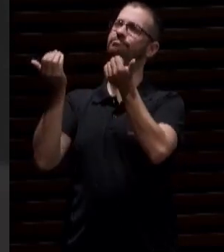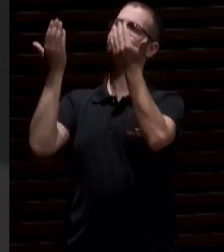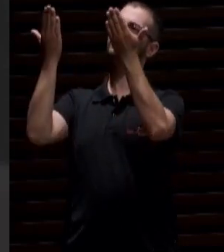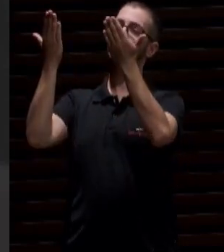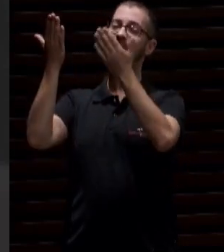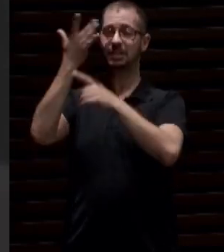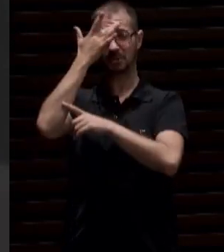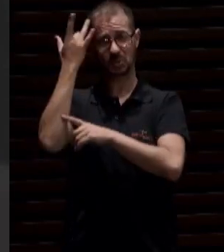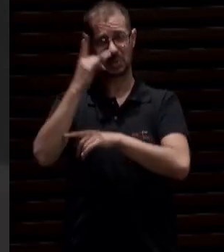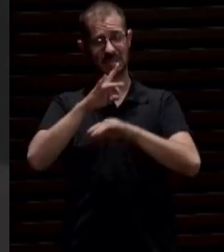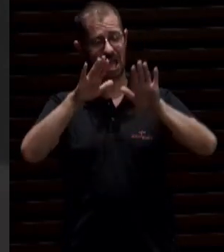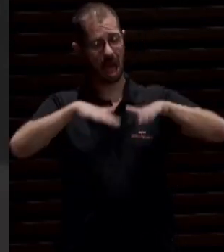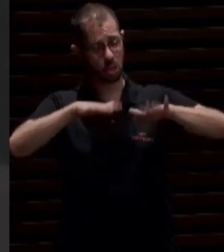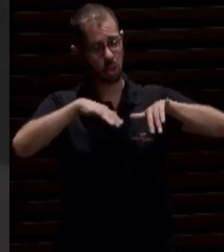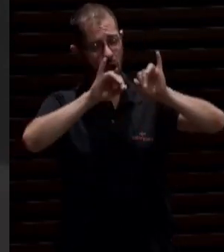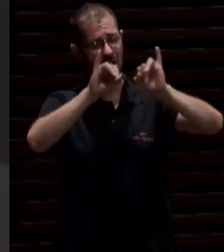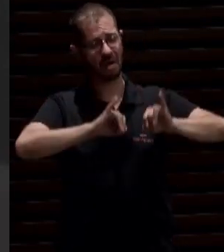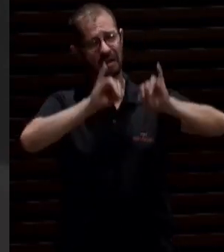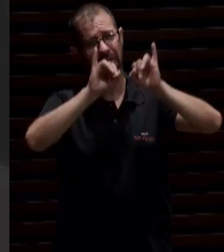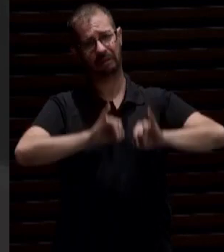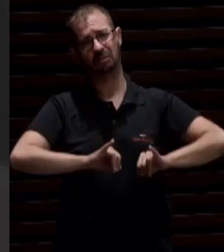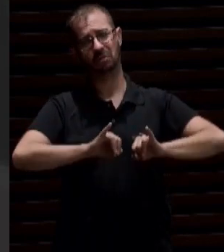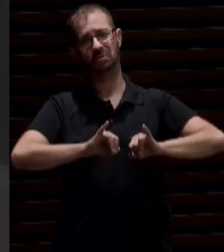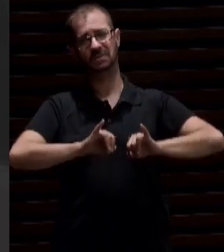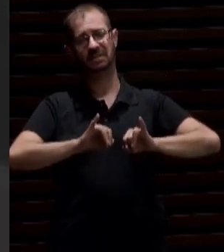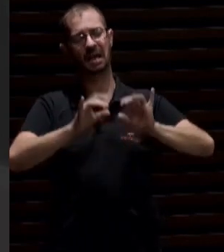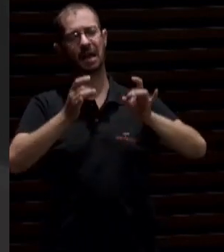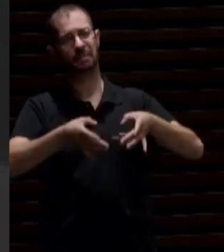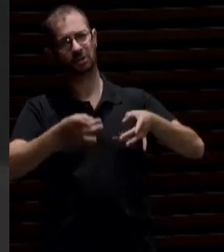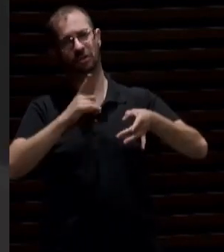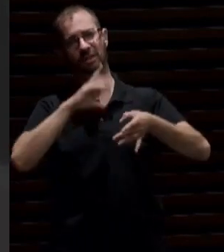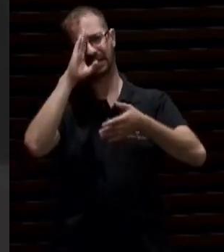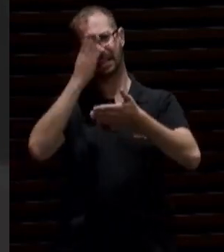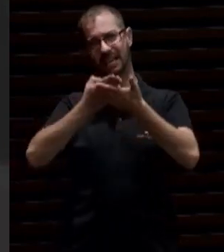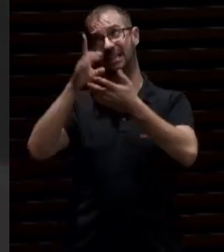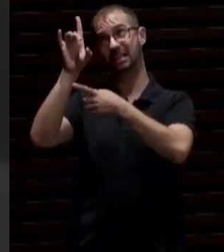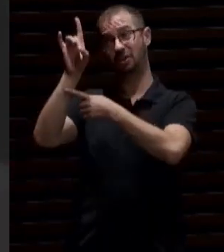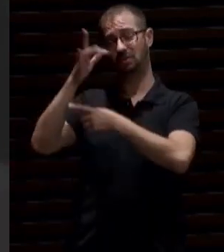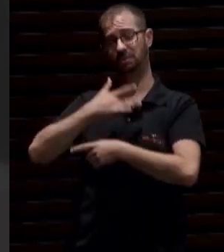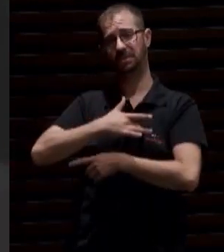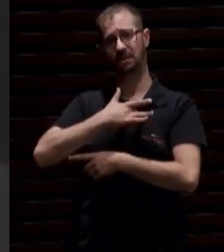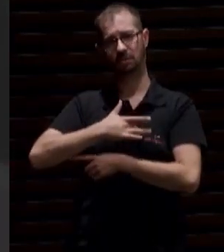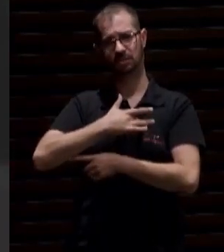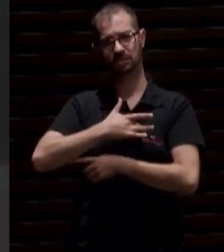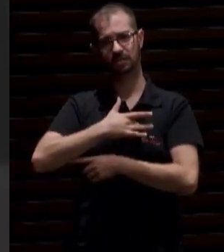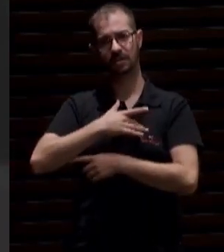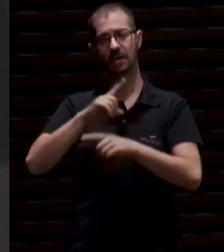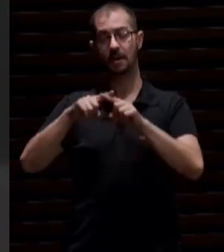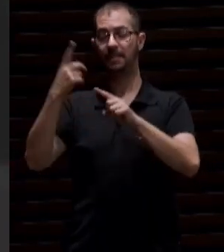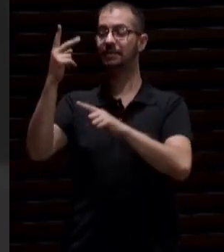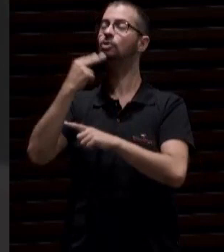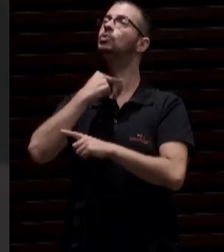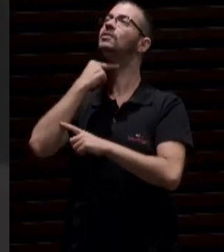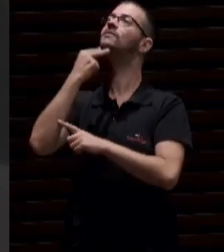adoram ídolos vãos abandonam aquele que lhes é misericordioso. Mas com a voz do agradecimento eu te oferecerei